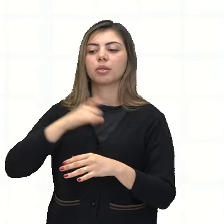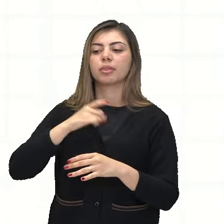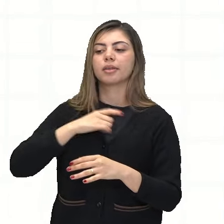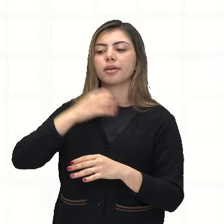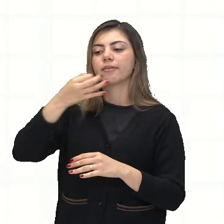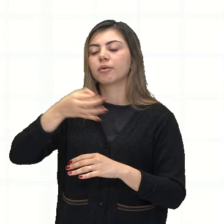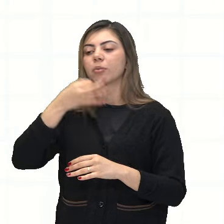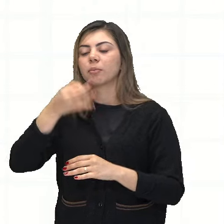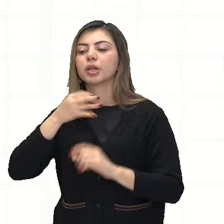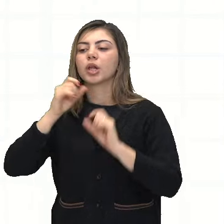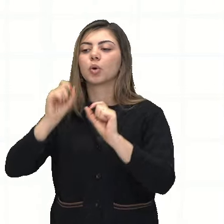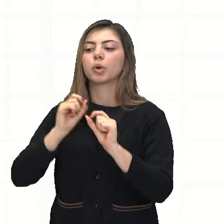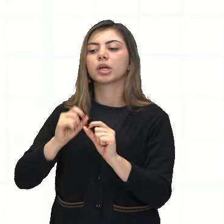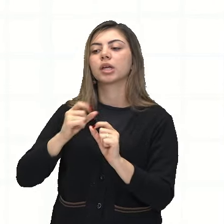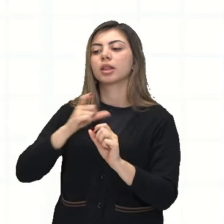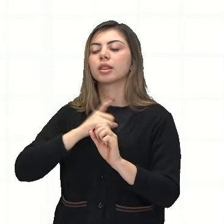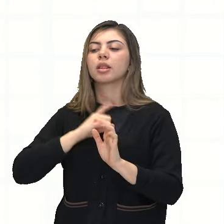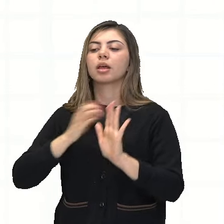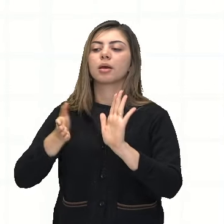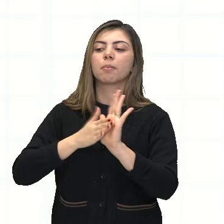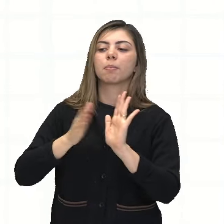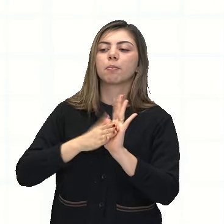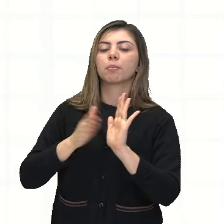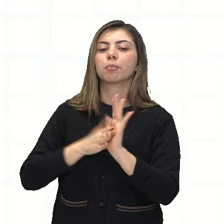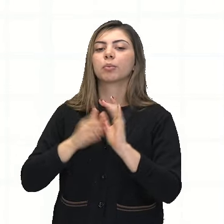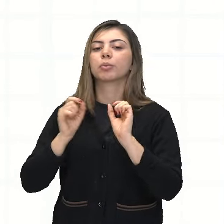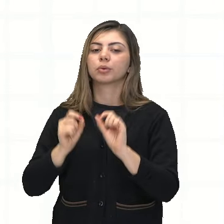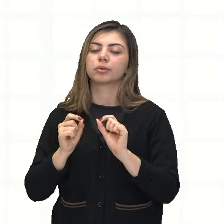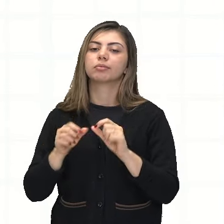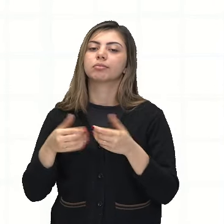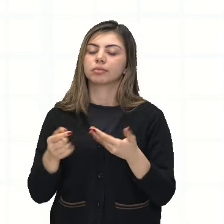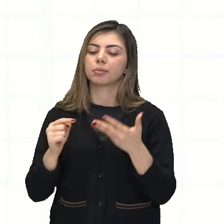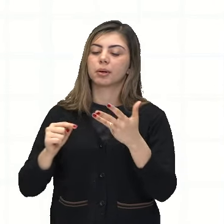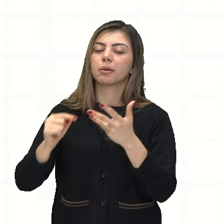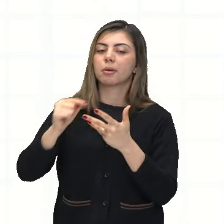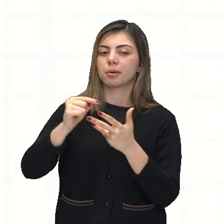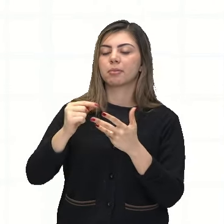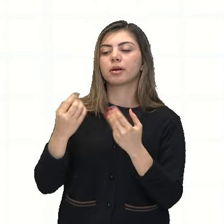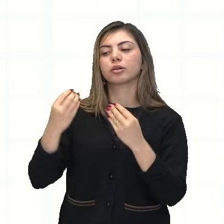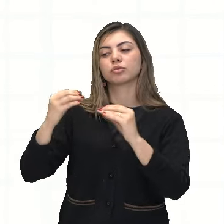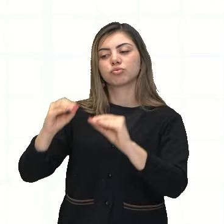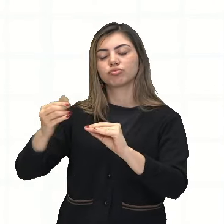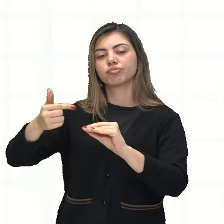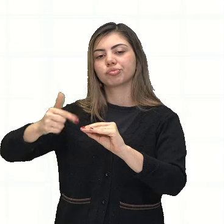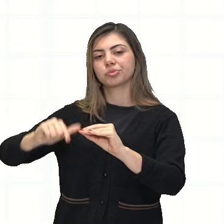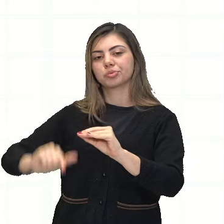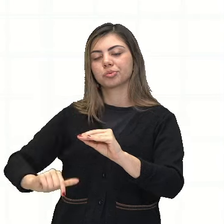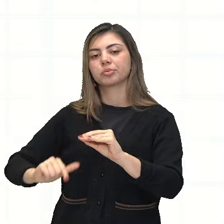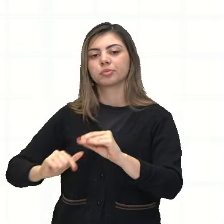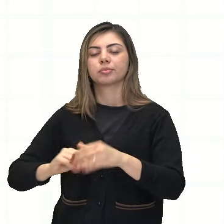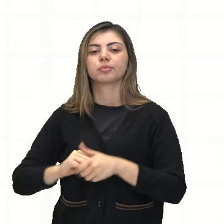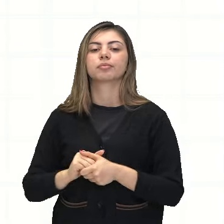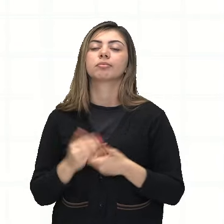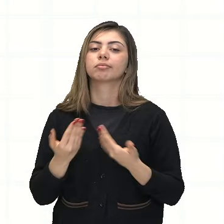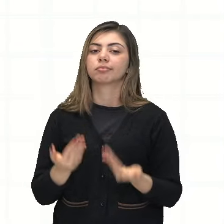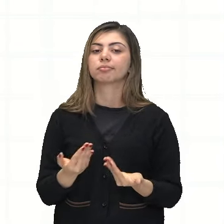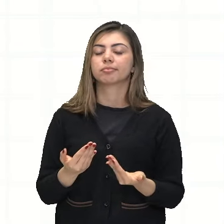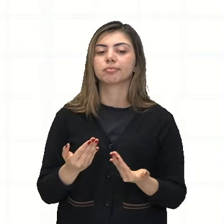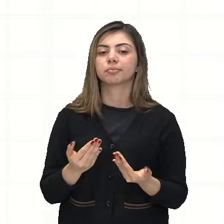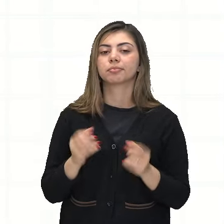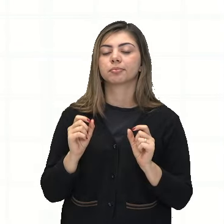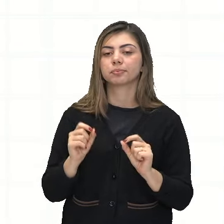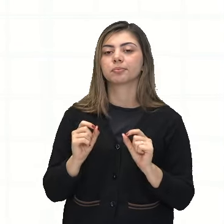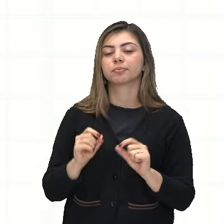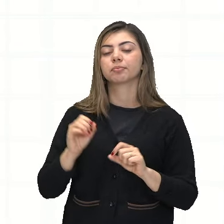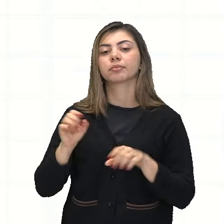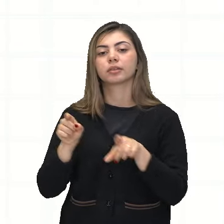isso aqui eu tenho essa posição e eu vou destacar esses pontos Chaves eh às vezes